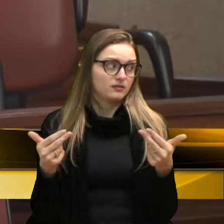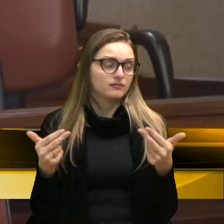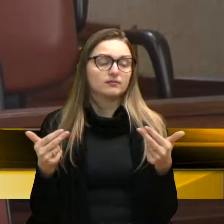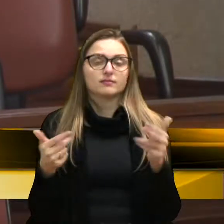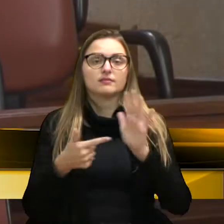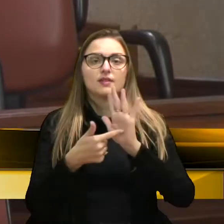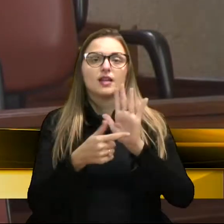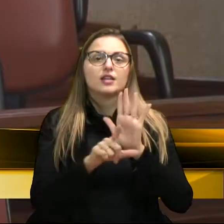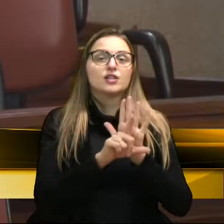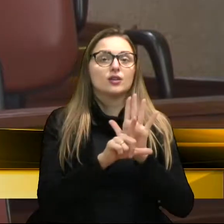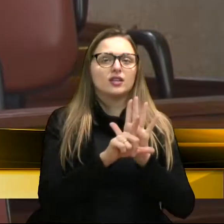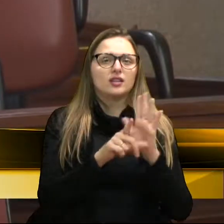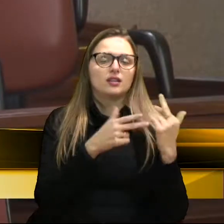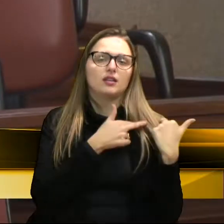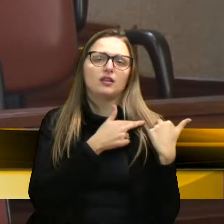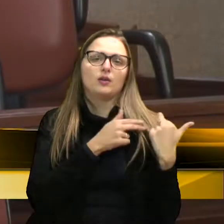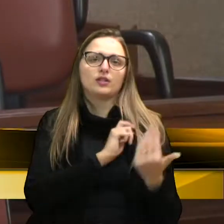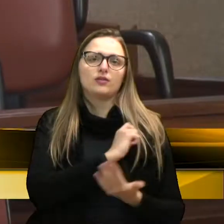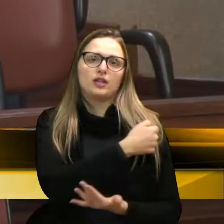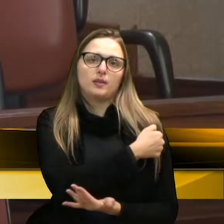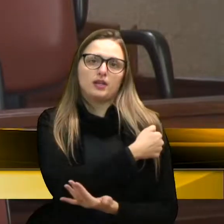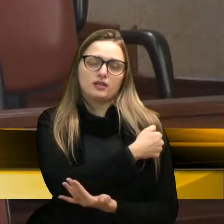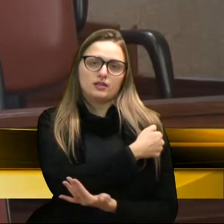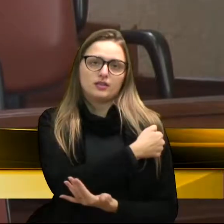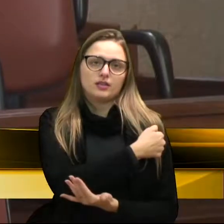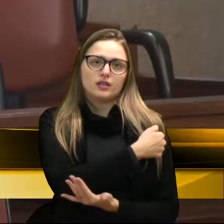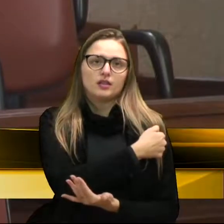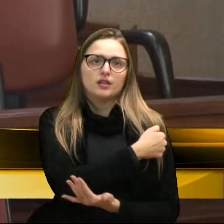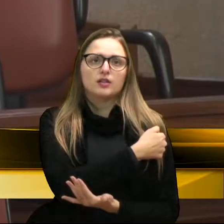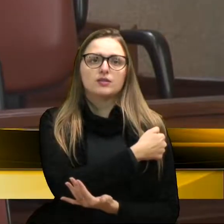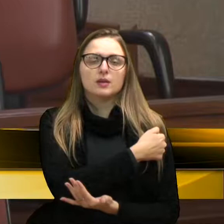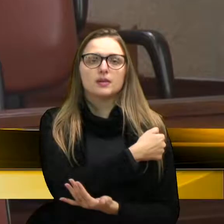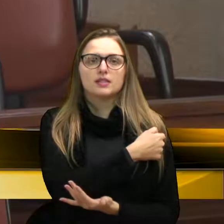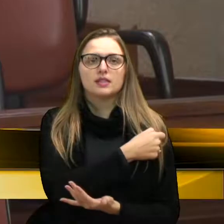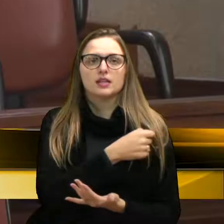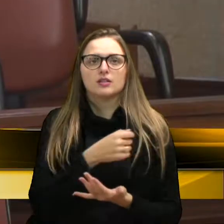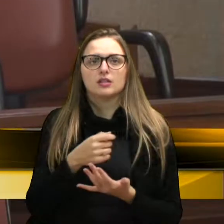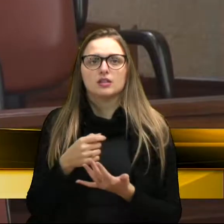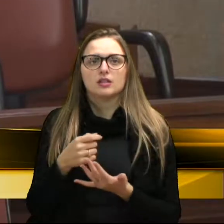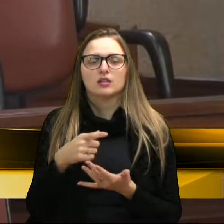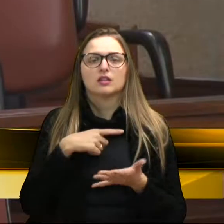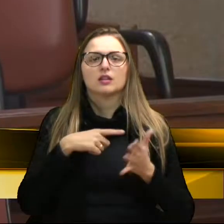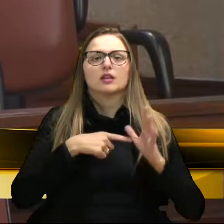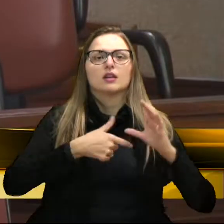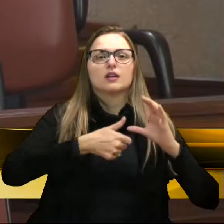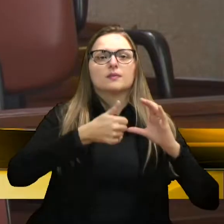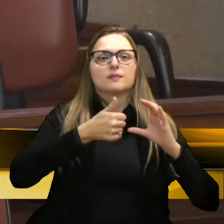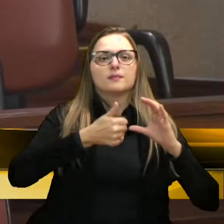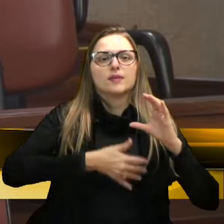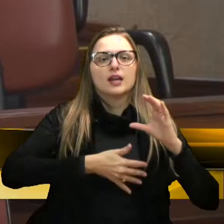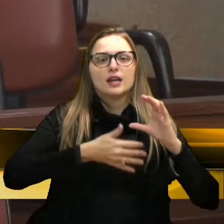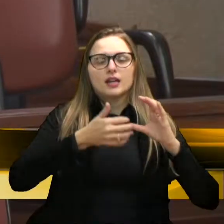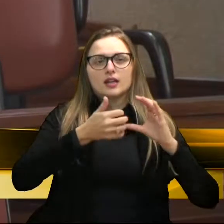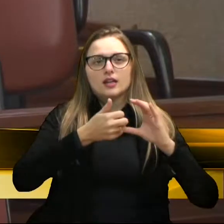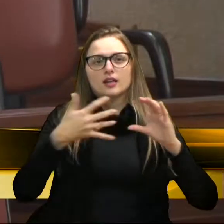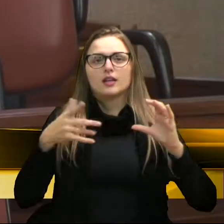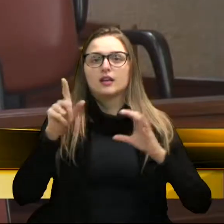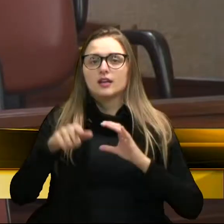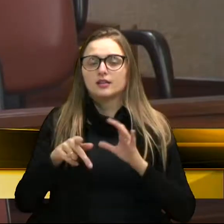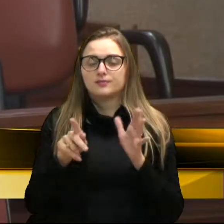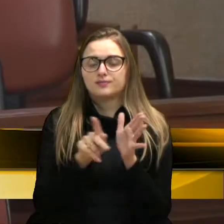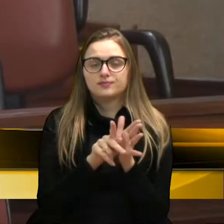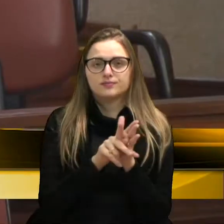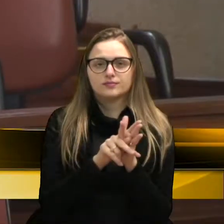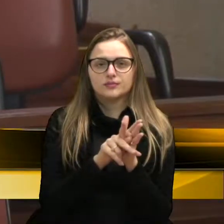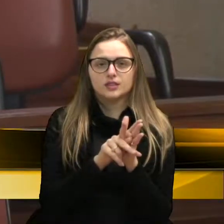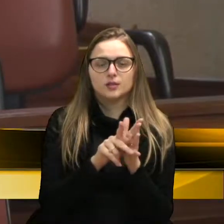a Lei de Responsabilidade Fiscal. Assim, caracterizada a renúncia de receita, é requisito indispensável